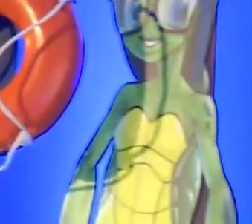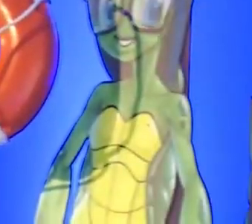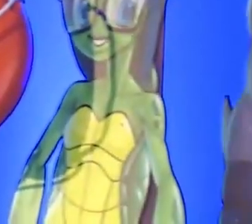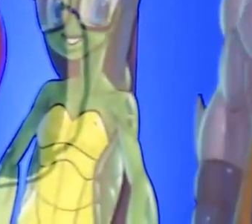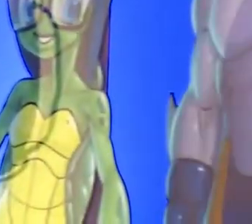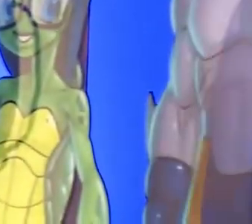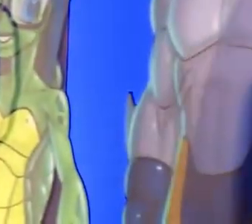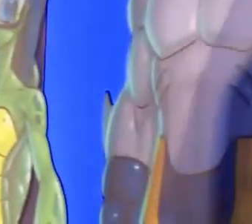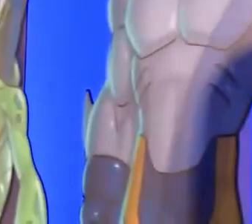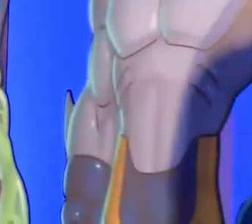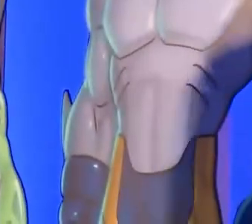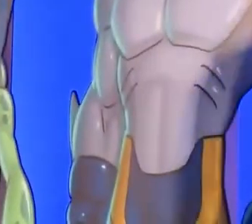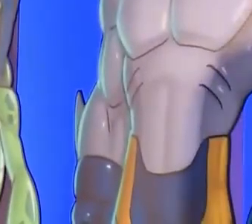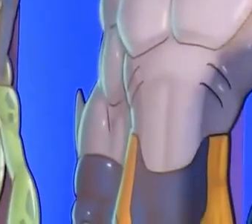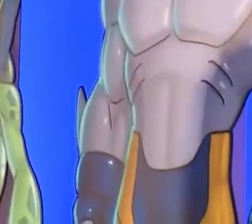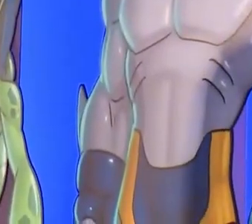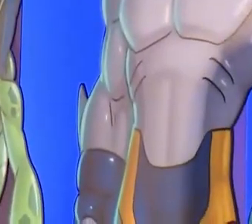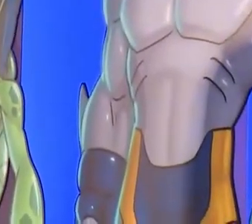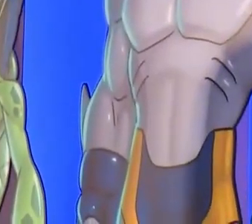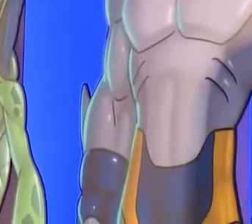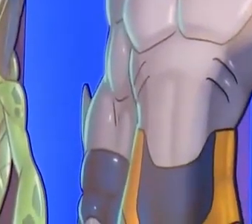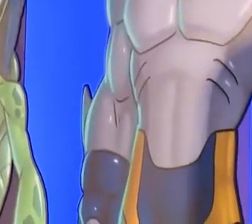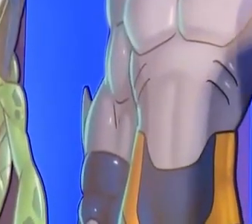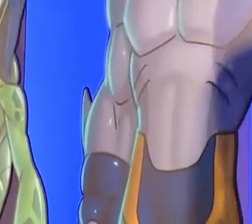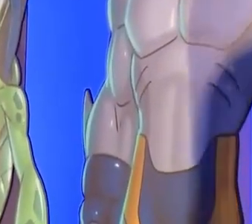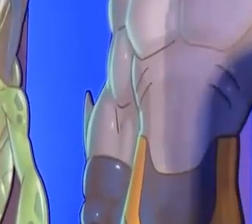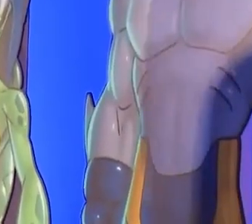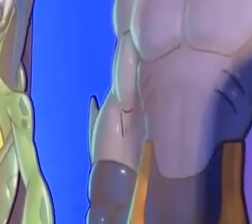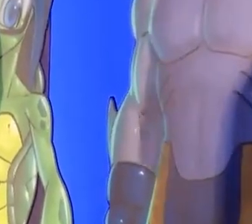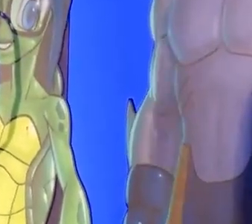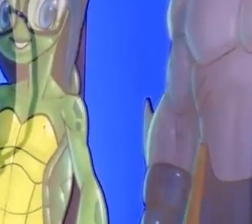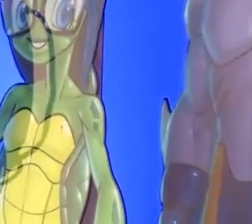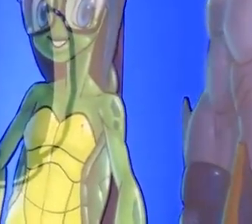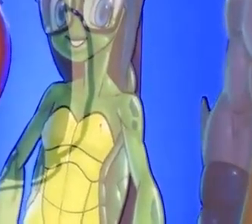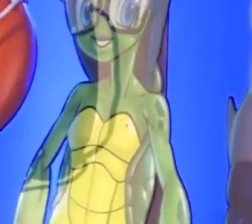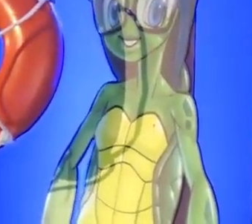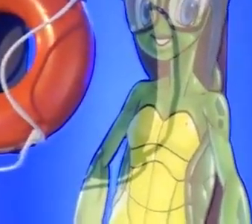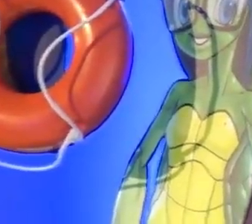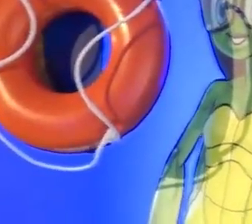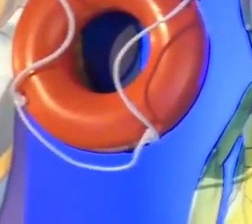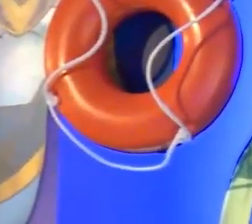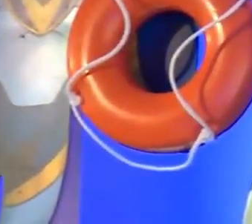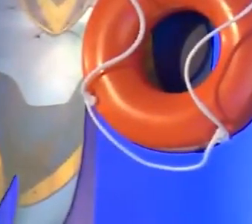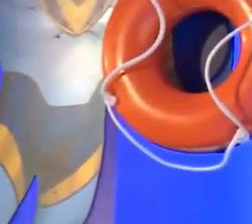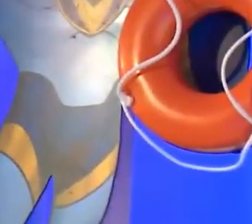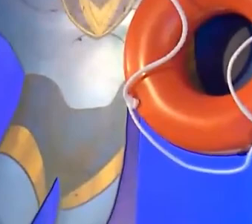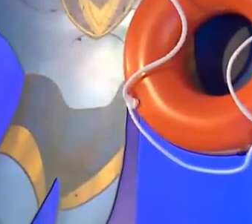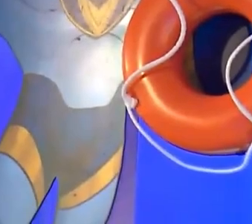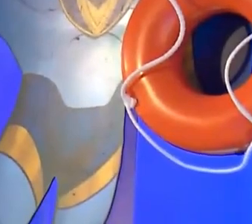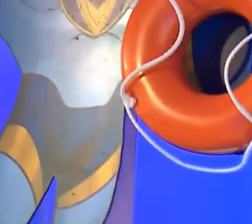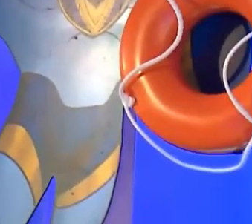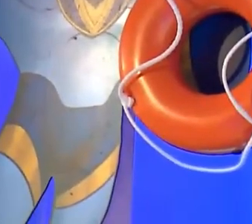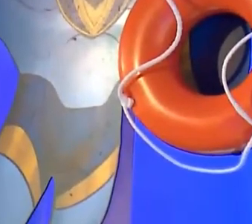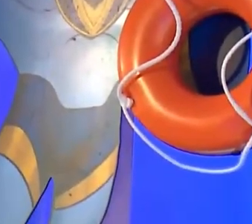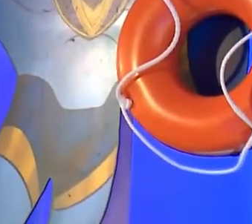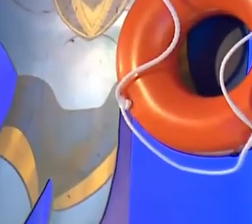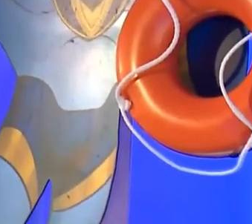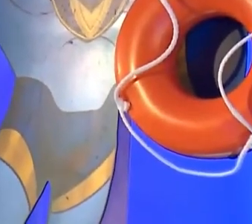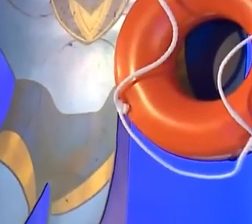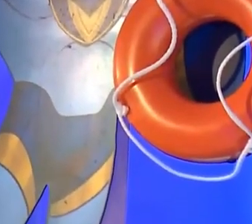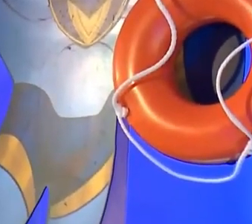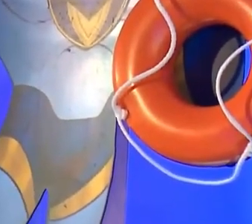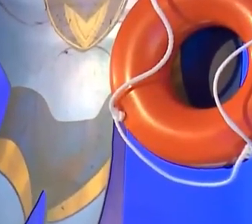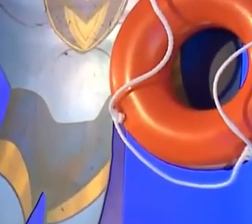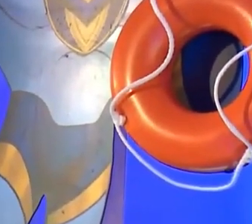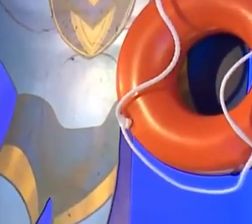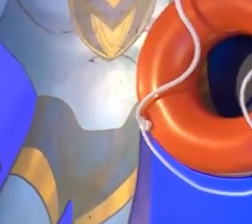nas escolas para falar um pouquinho para vocês de como esse projeto funciona como um todo. São muitas novidades interessantes,